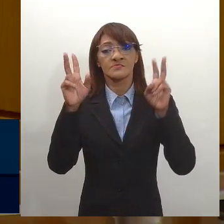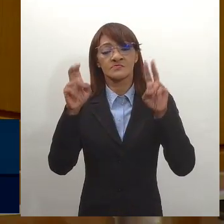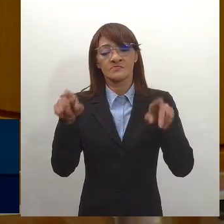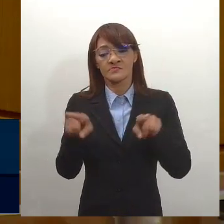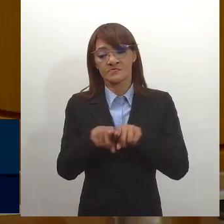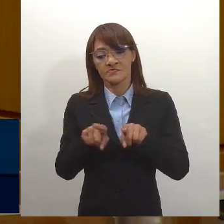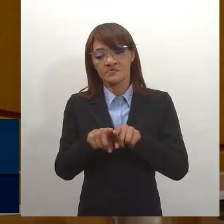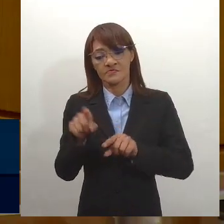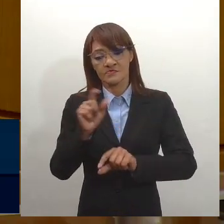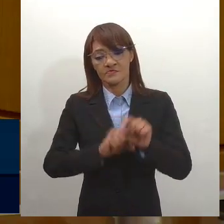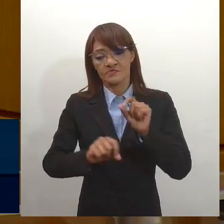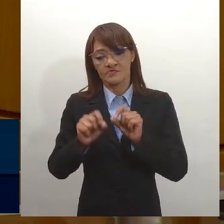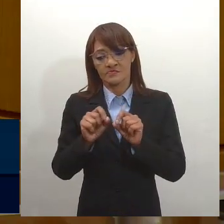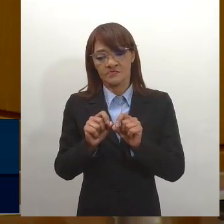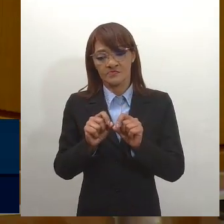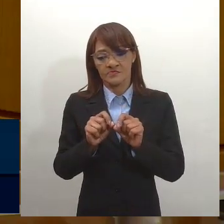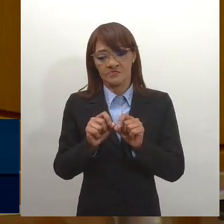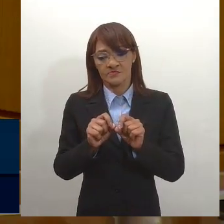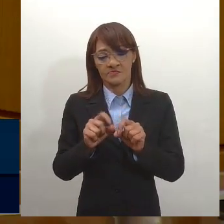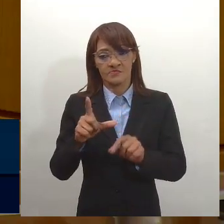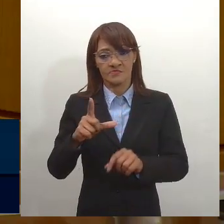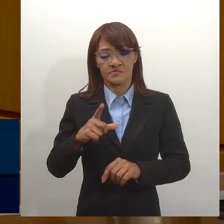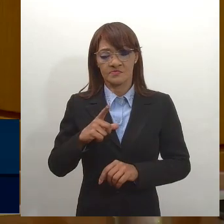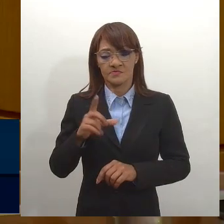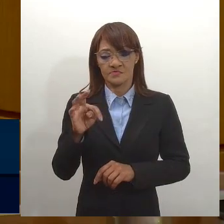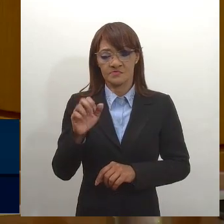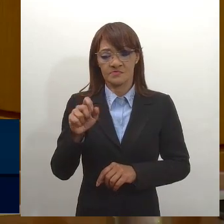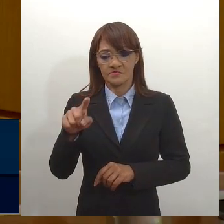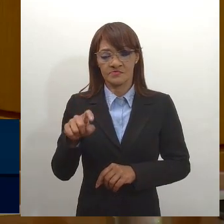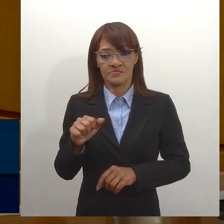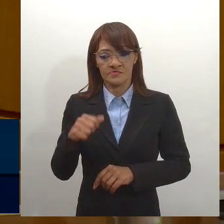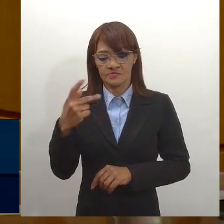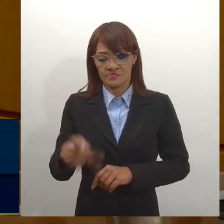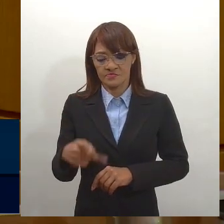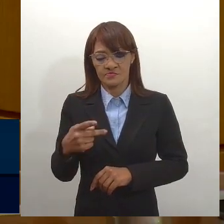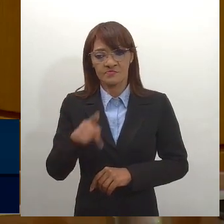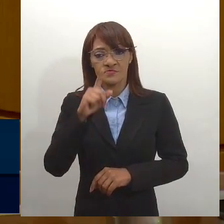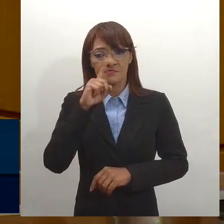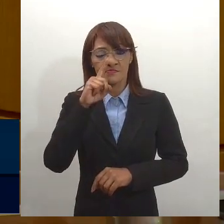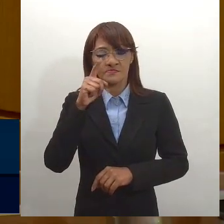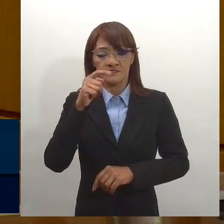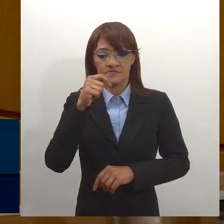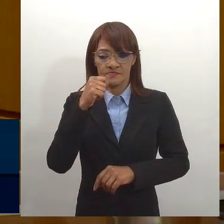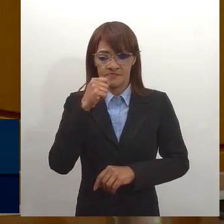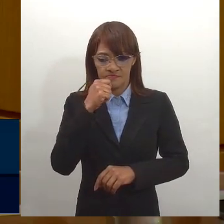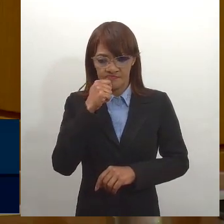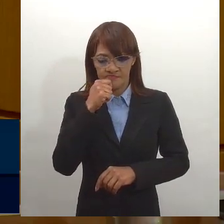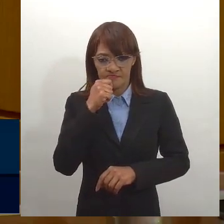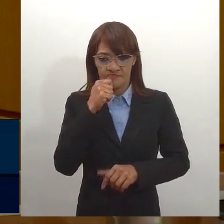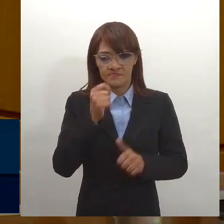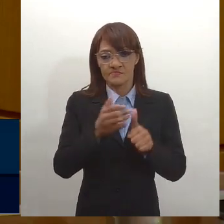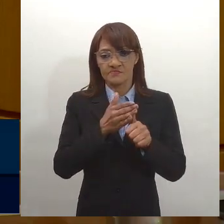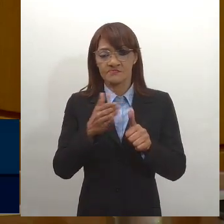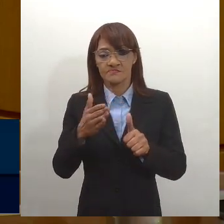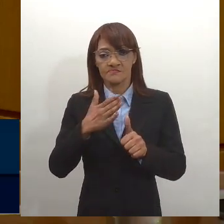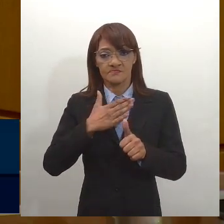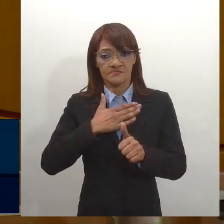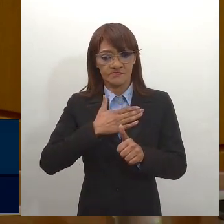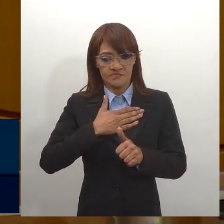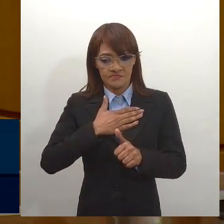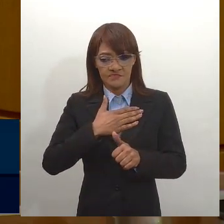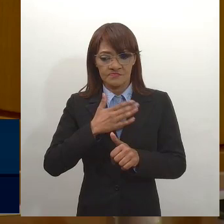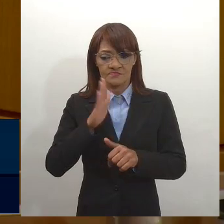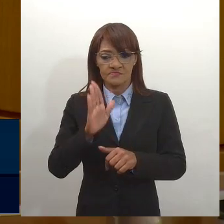da tarifa aqui de Aracaju, porque nossa mandata teve acesso à informação de que o